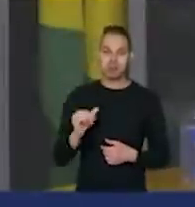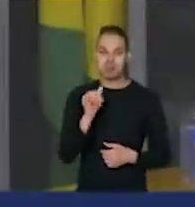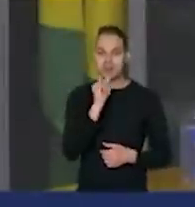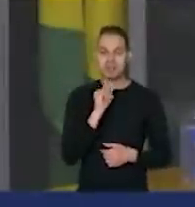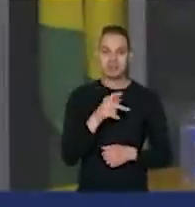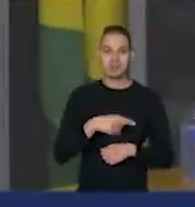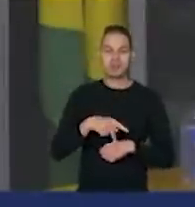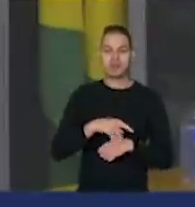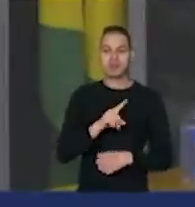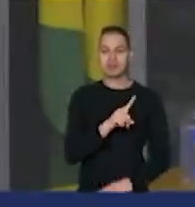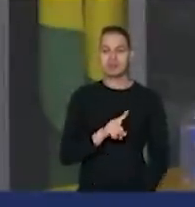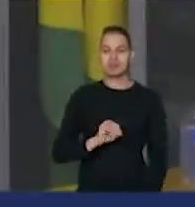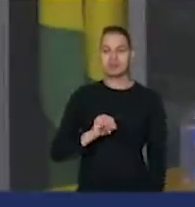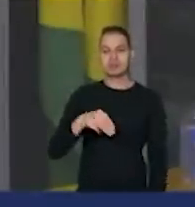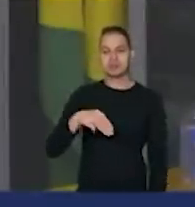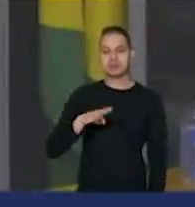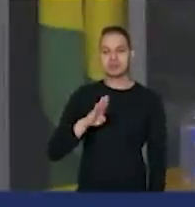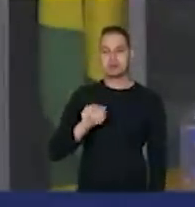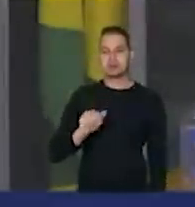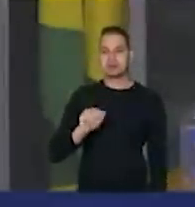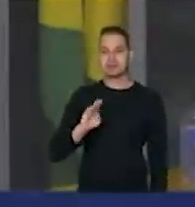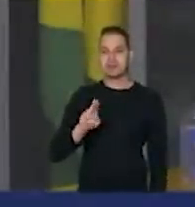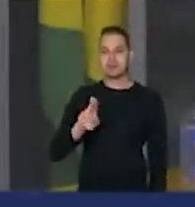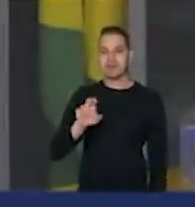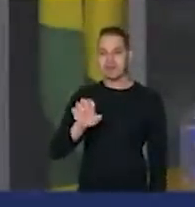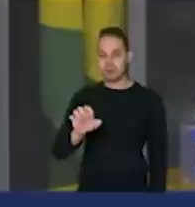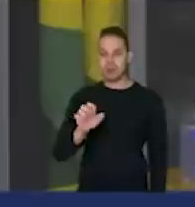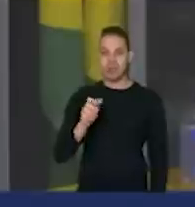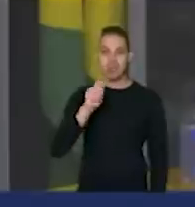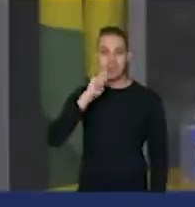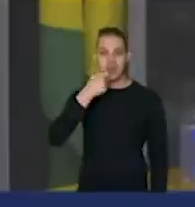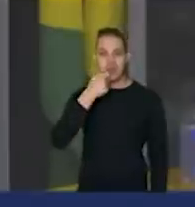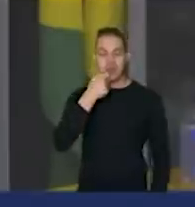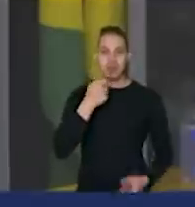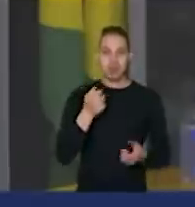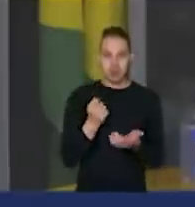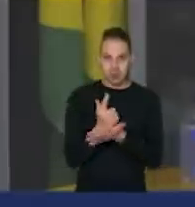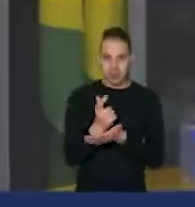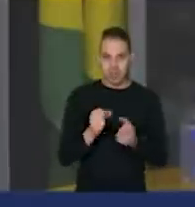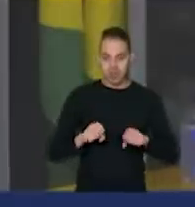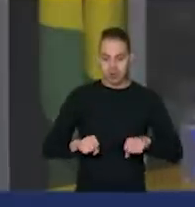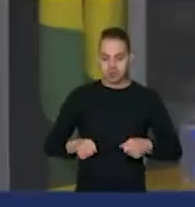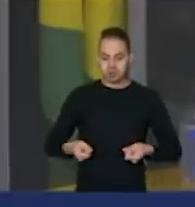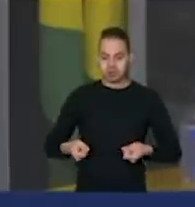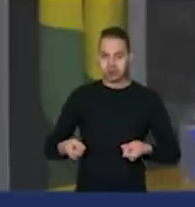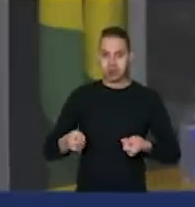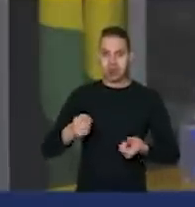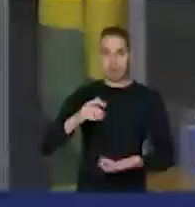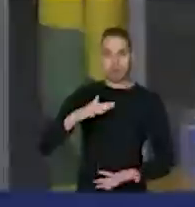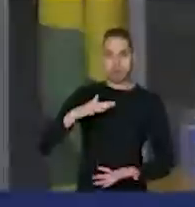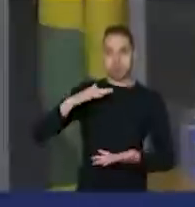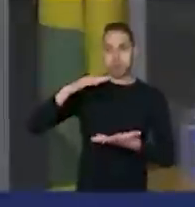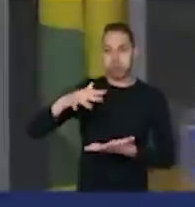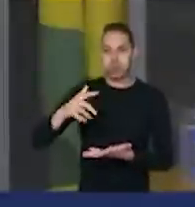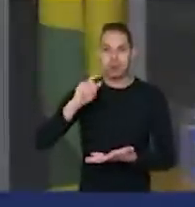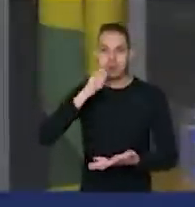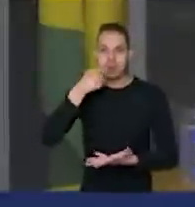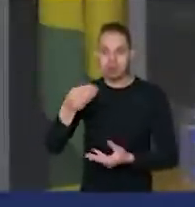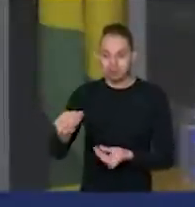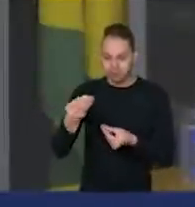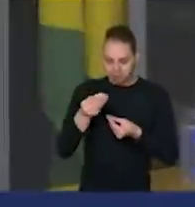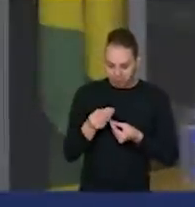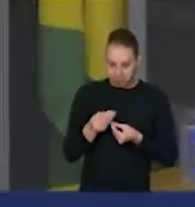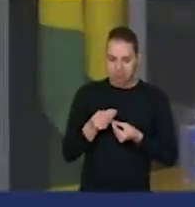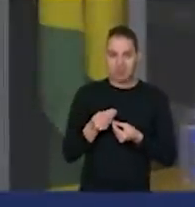comprar um pão, tinha que levar um carrinho com um maço de notas, de tão desvalorizado que dava a moeda. A gente já viu esse fenômeno